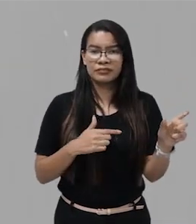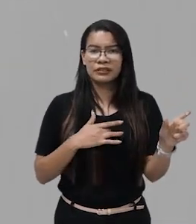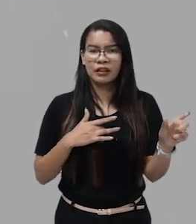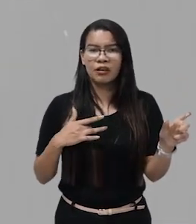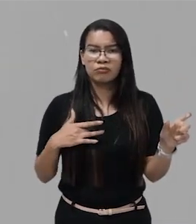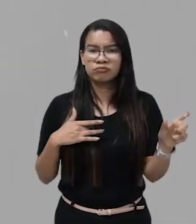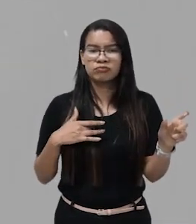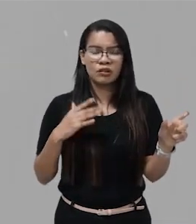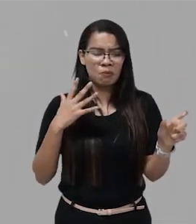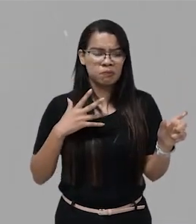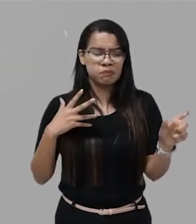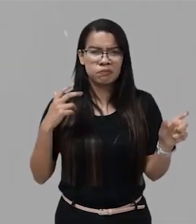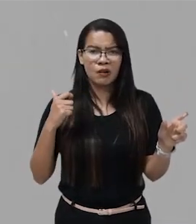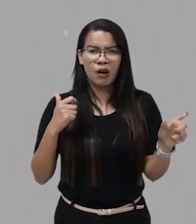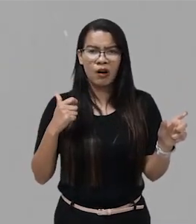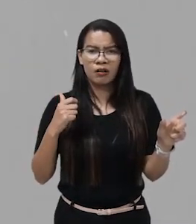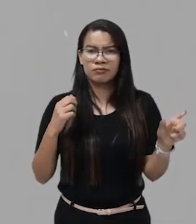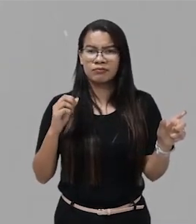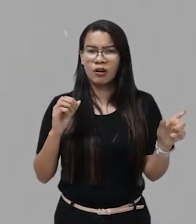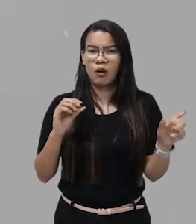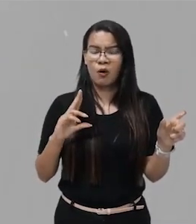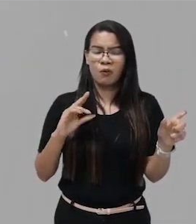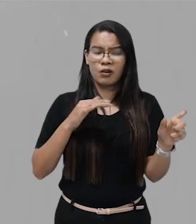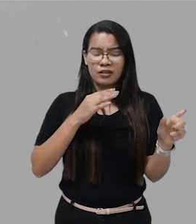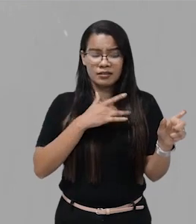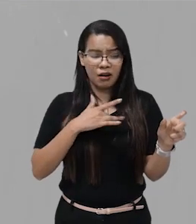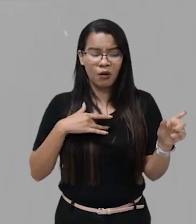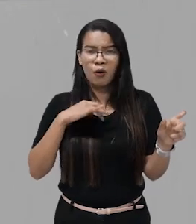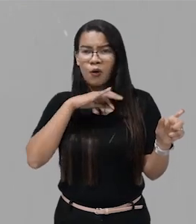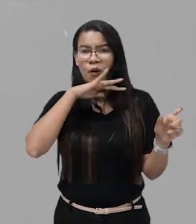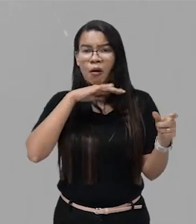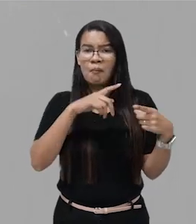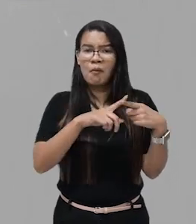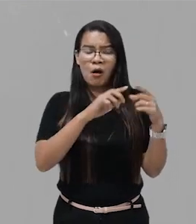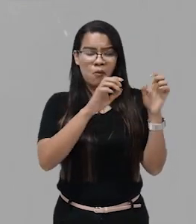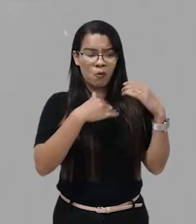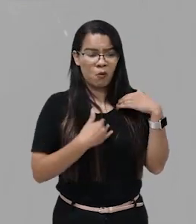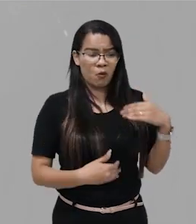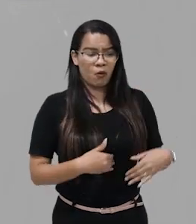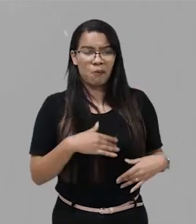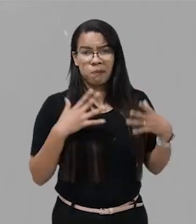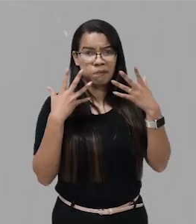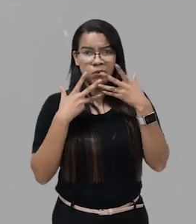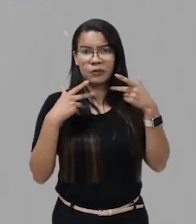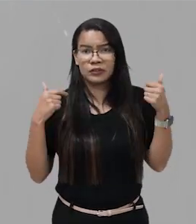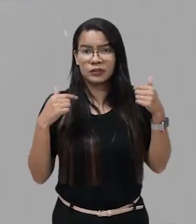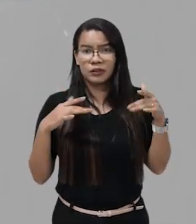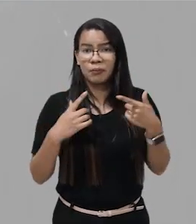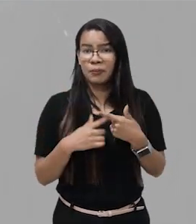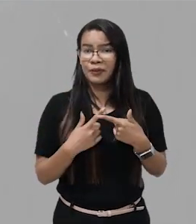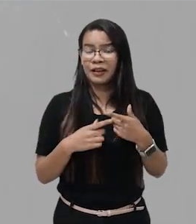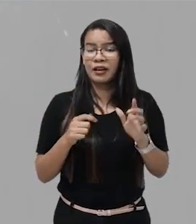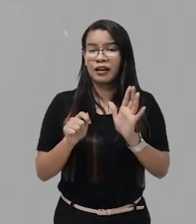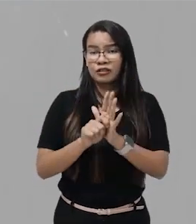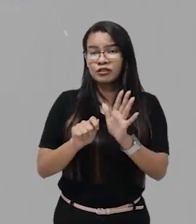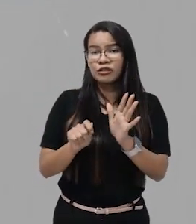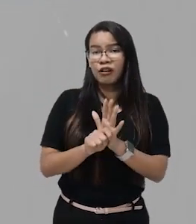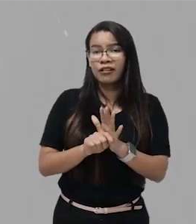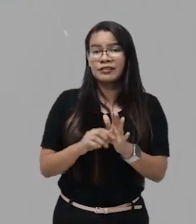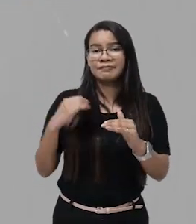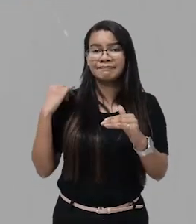mesmo, estragado por dentro. Porque essas drogas, esses hormônios, eles trazem uma série